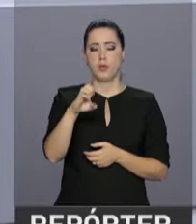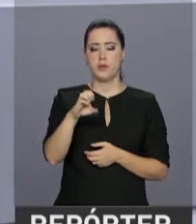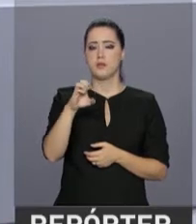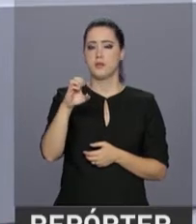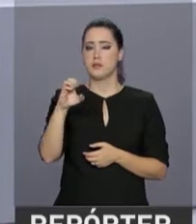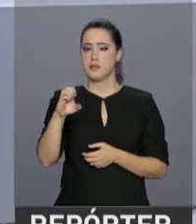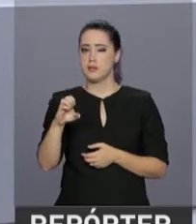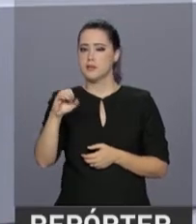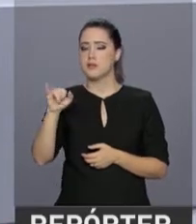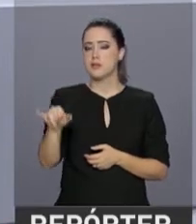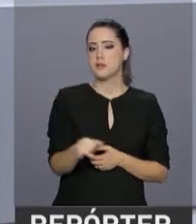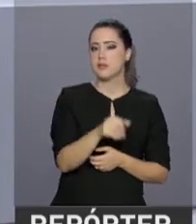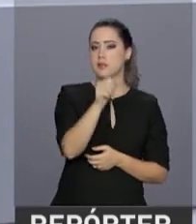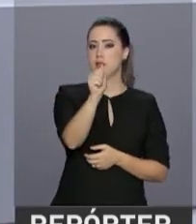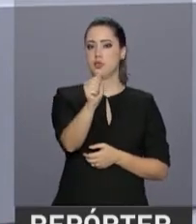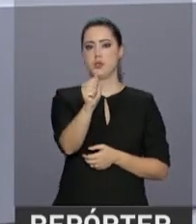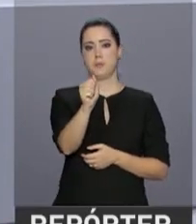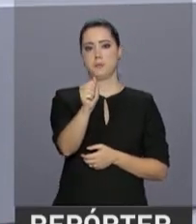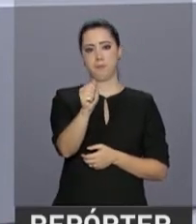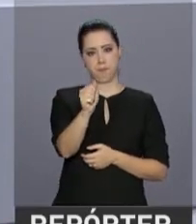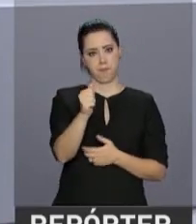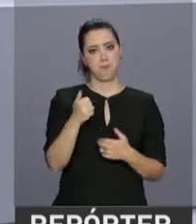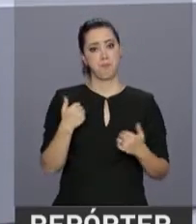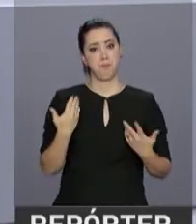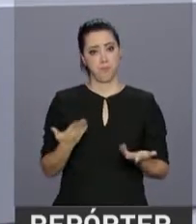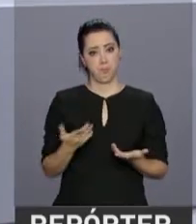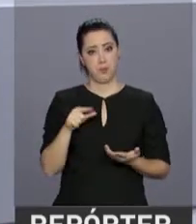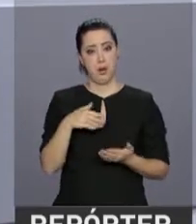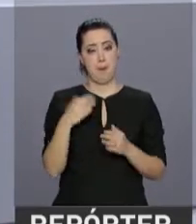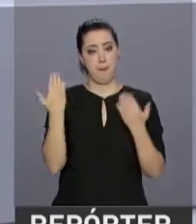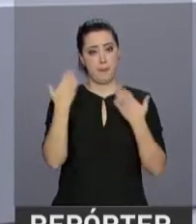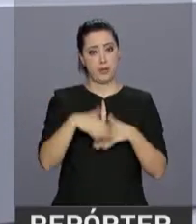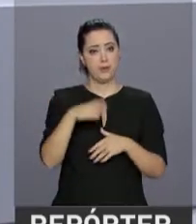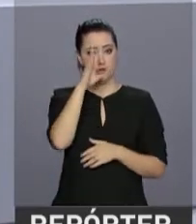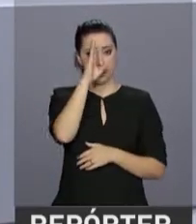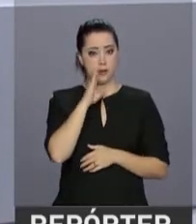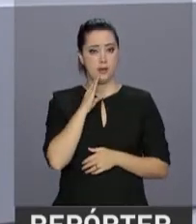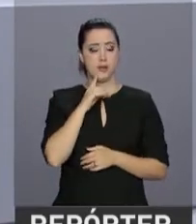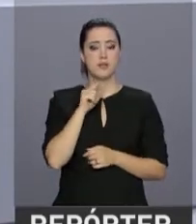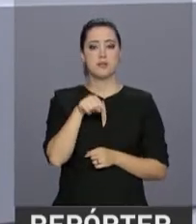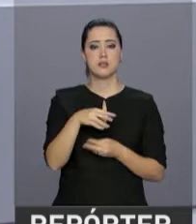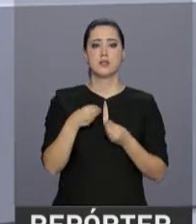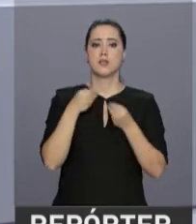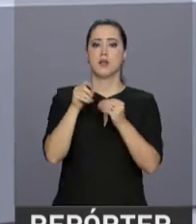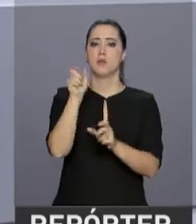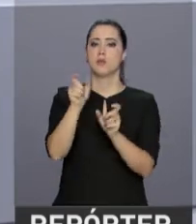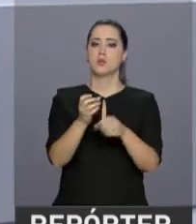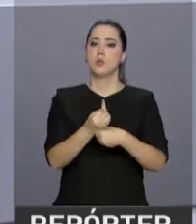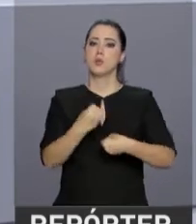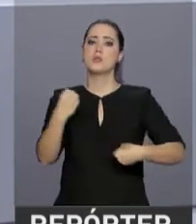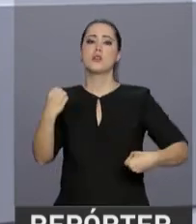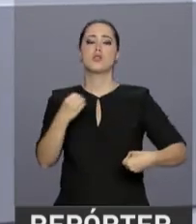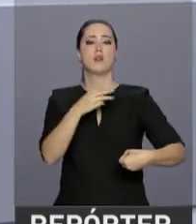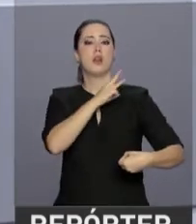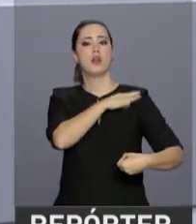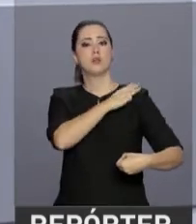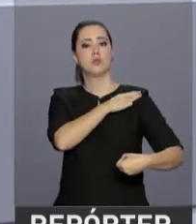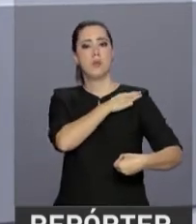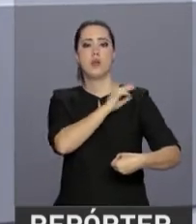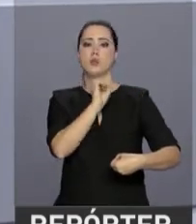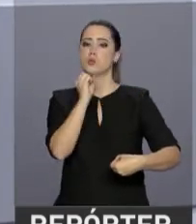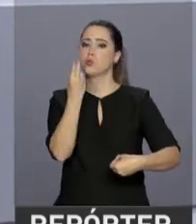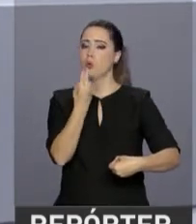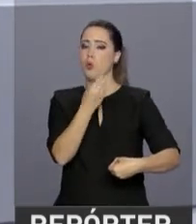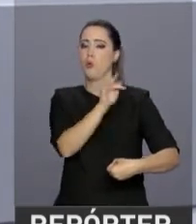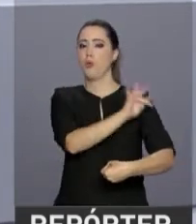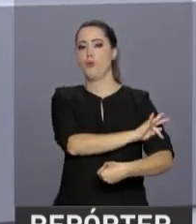competências de jovens e adultos que enseja a prova é gratuita e confere ao participante o certificado de conclusão do